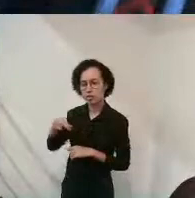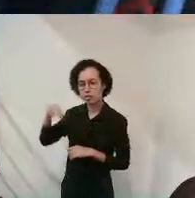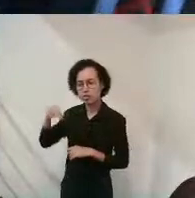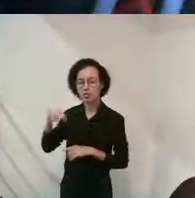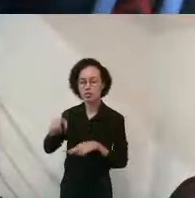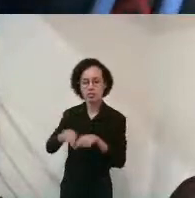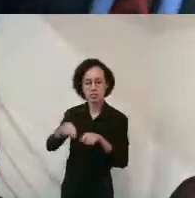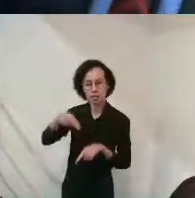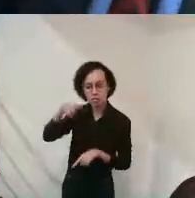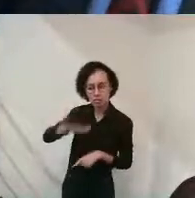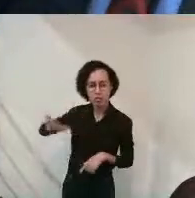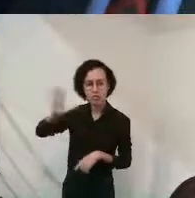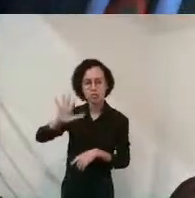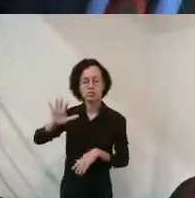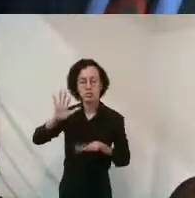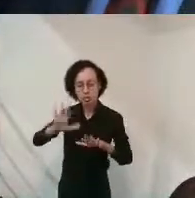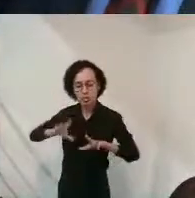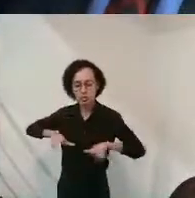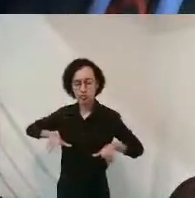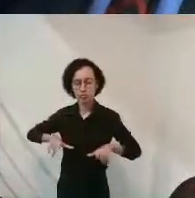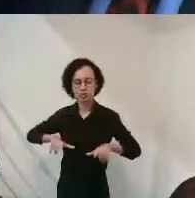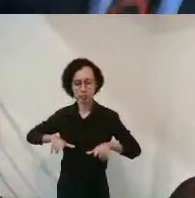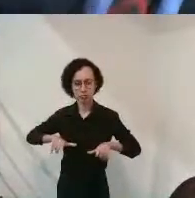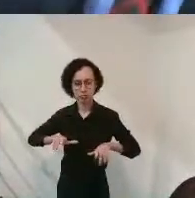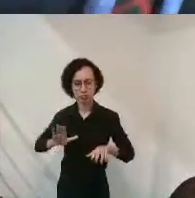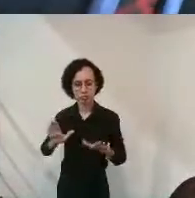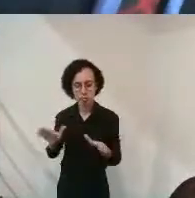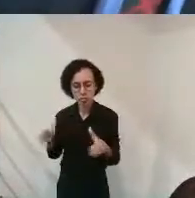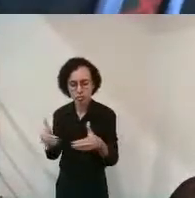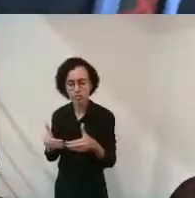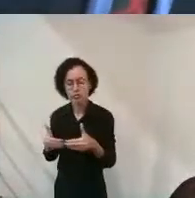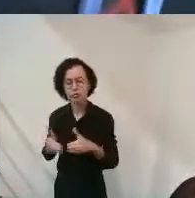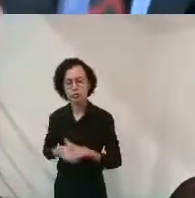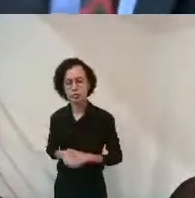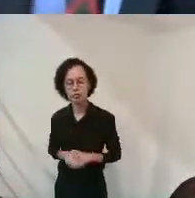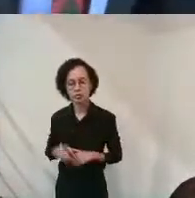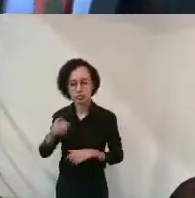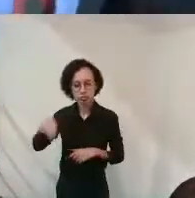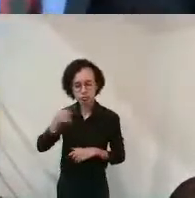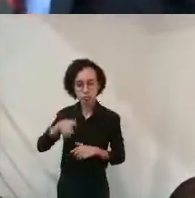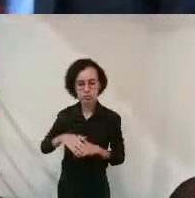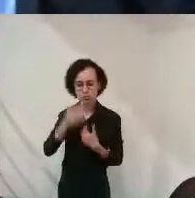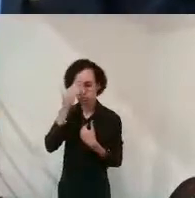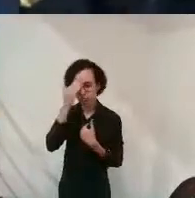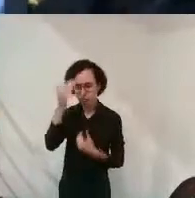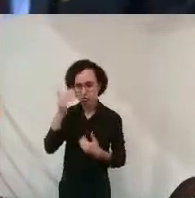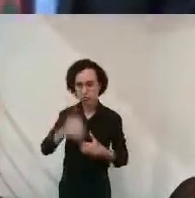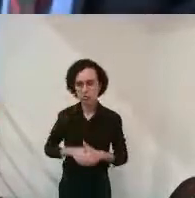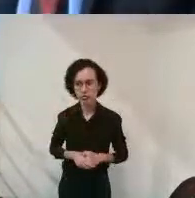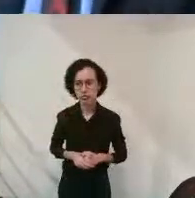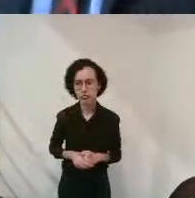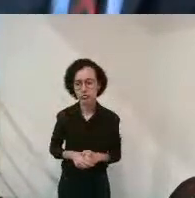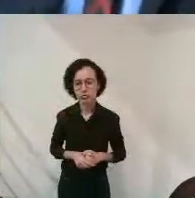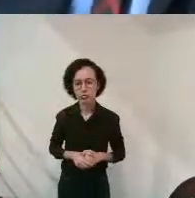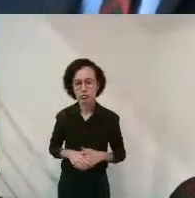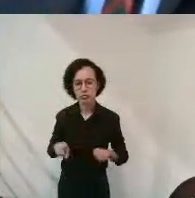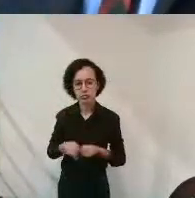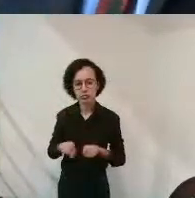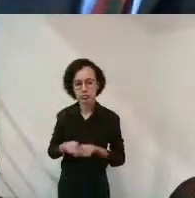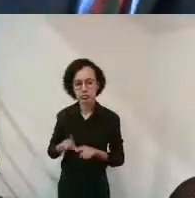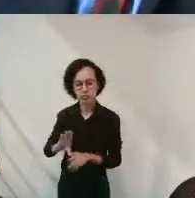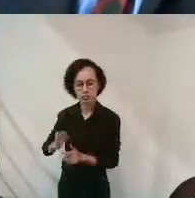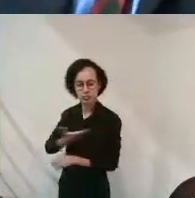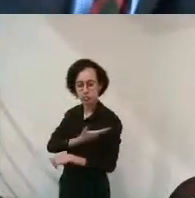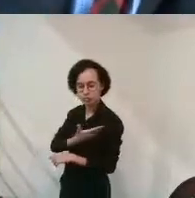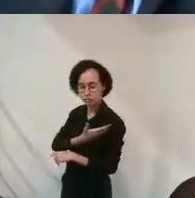mas o diferencial do acolhimento de vocês. Então, muito obrigada. Também aos meus colegas